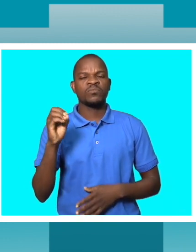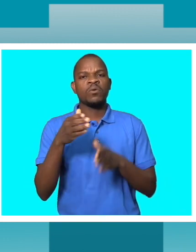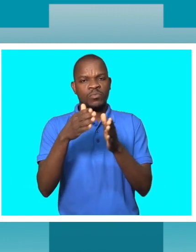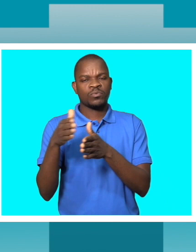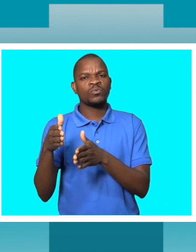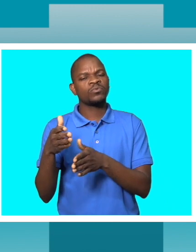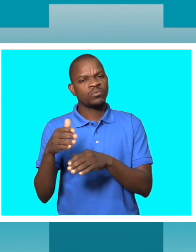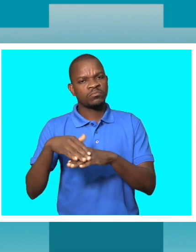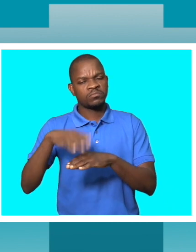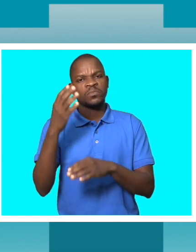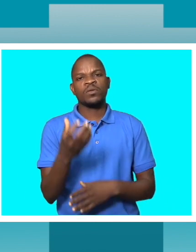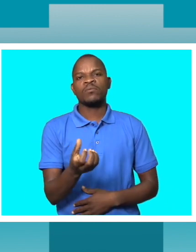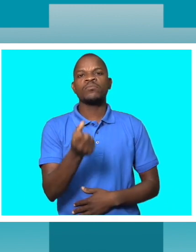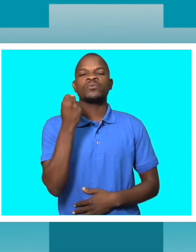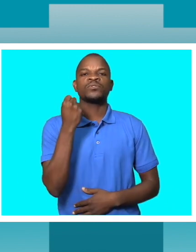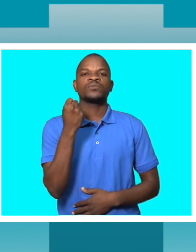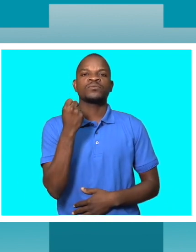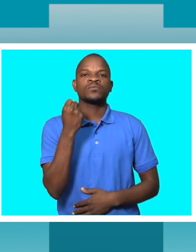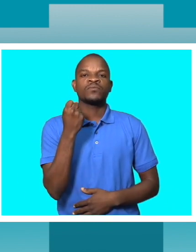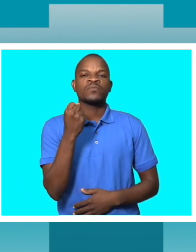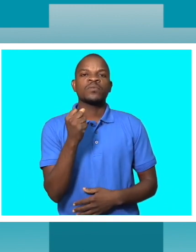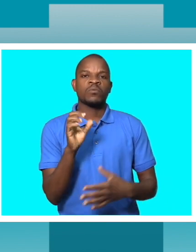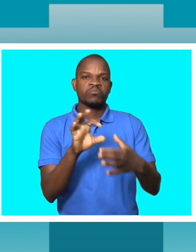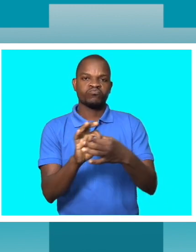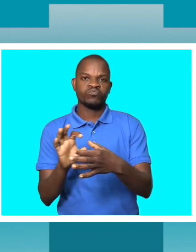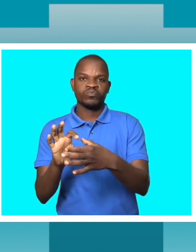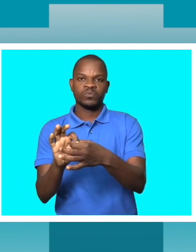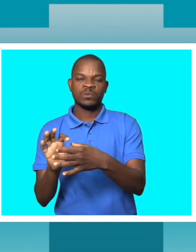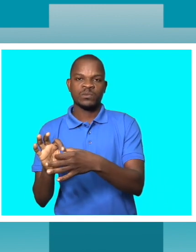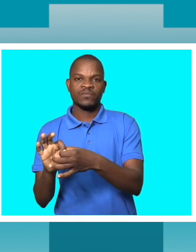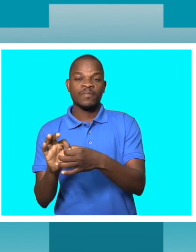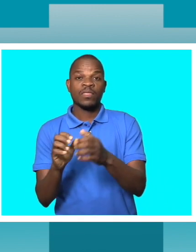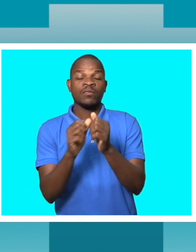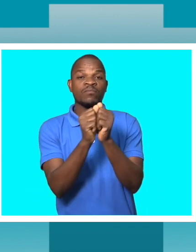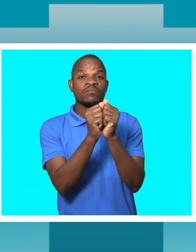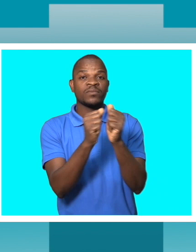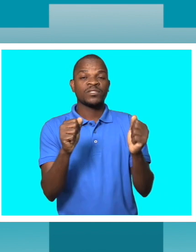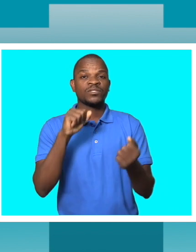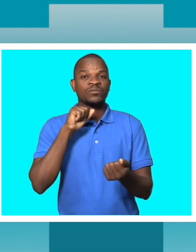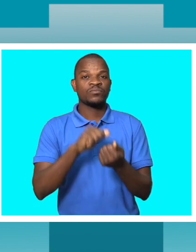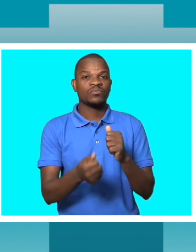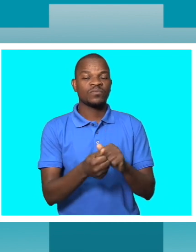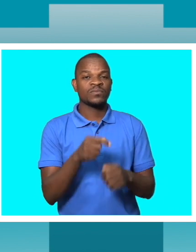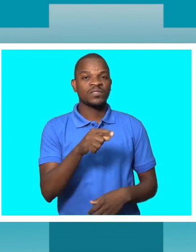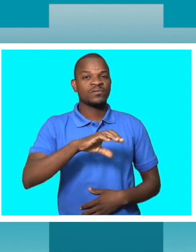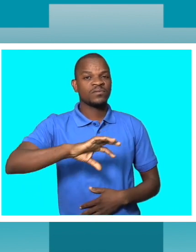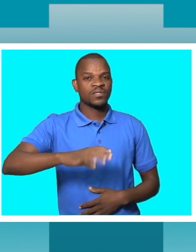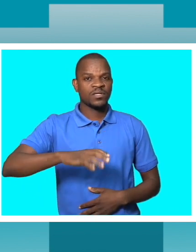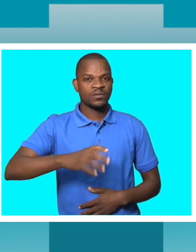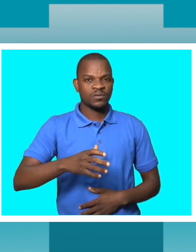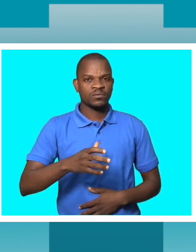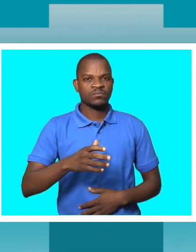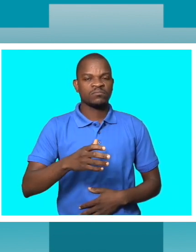ligações, tem capacidade acima de 40 mil ligações. Então, o problema da água